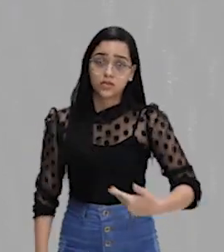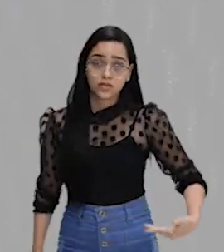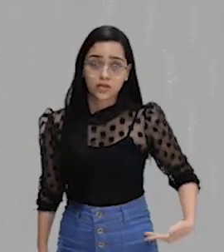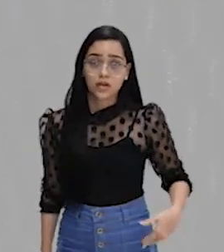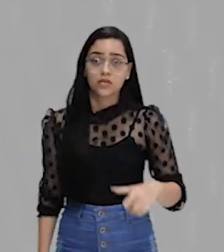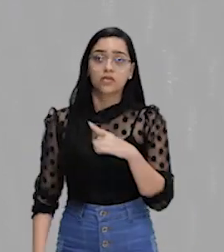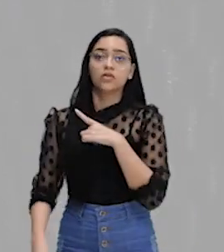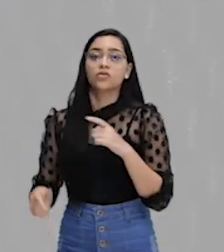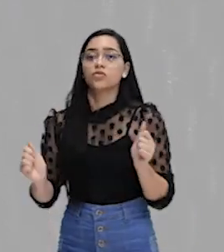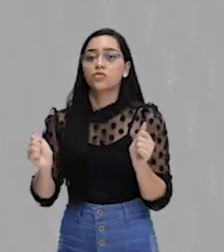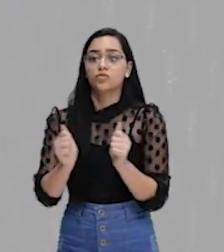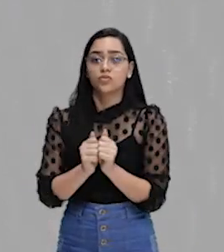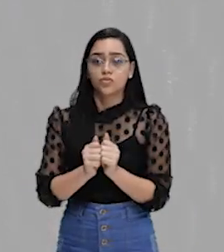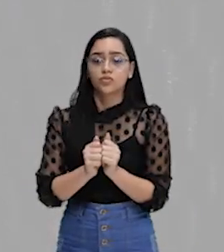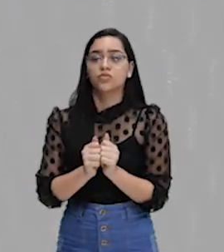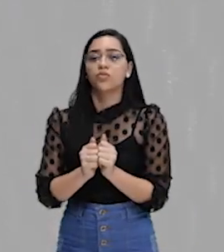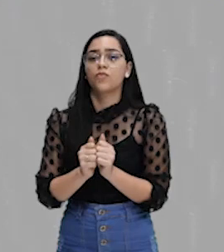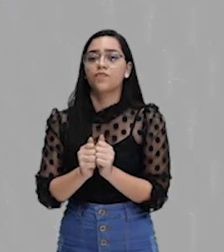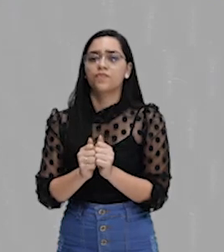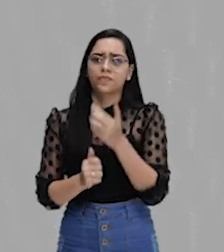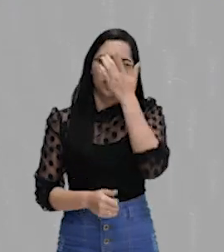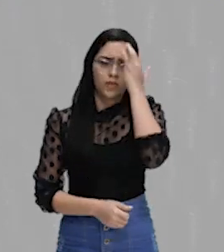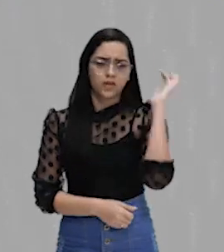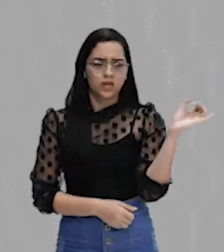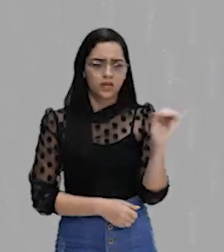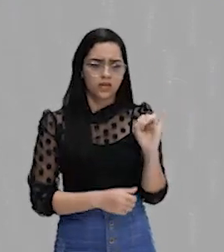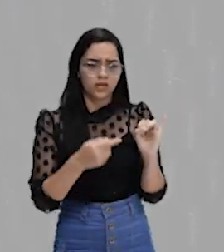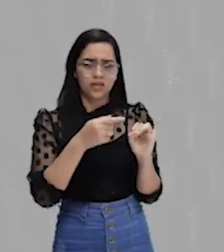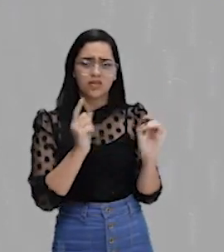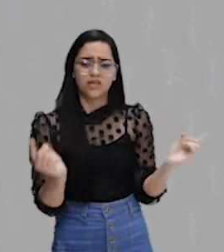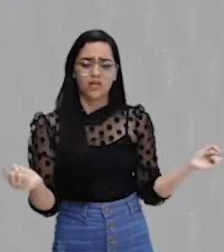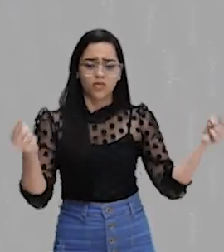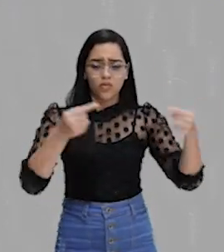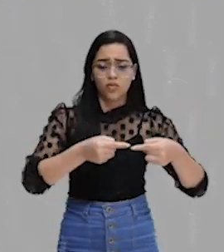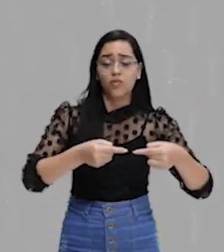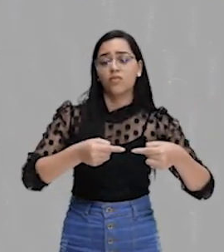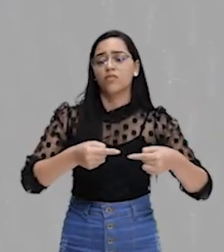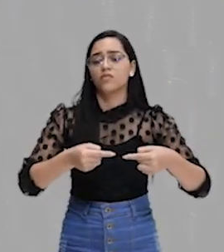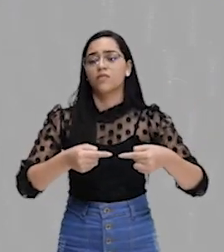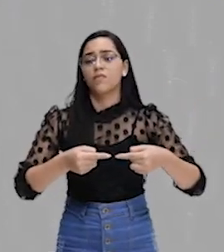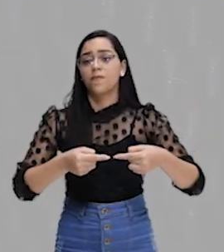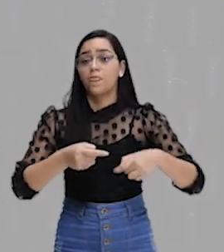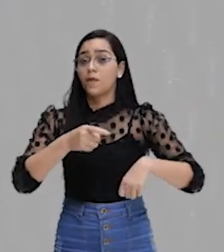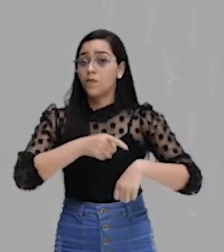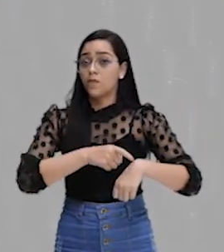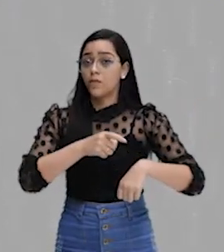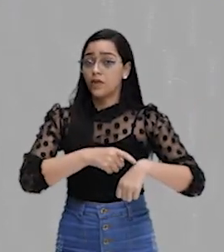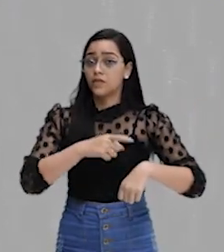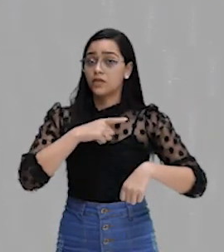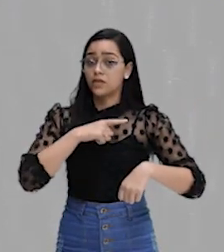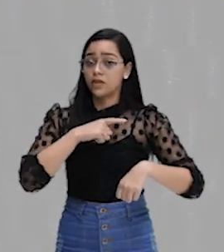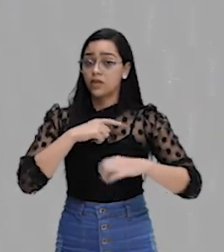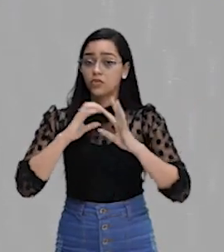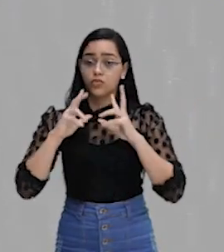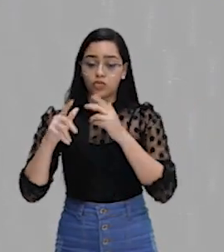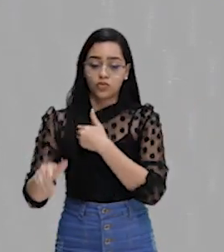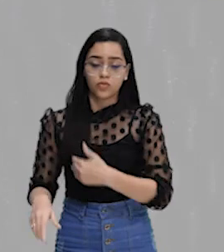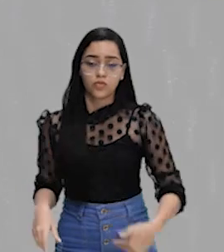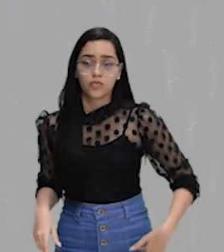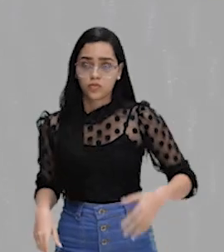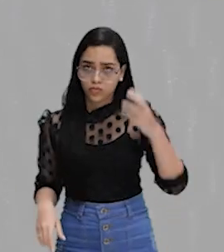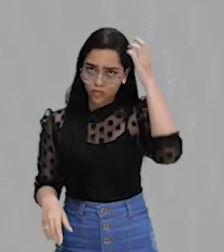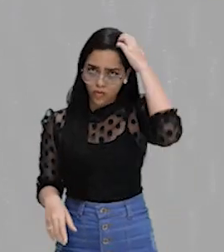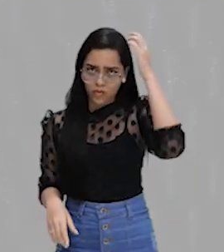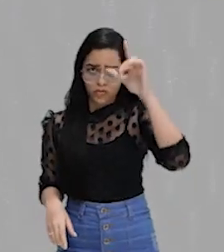essas republiquetas italianas que eram rivais, essas cidades-estados, no momento que elas têm o monopólio do comércio